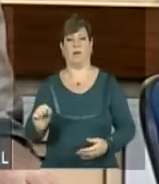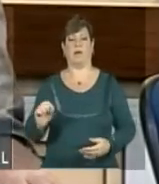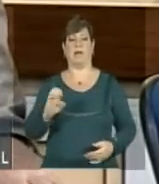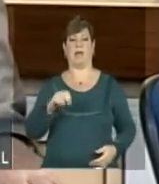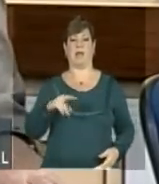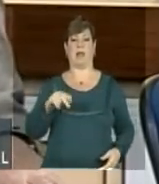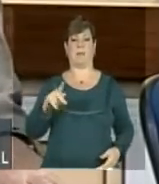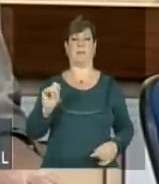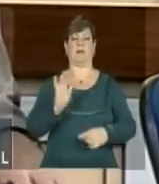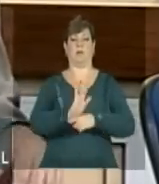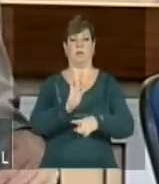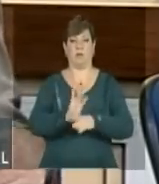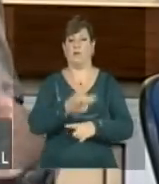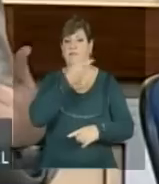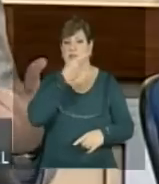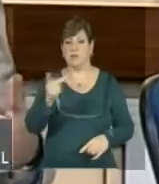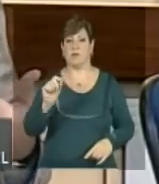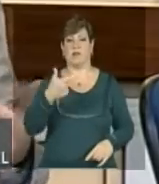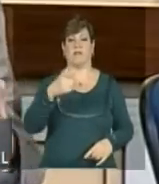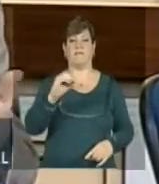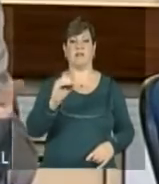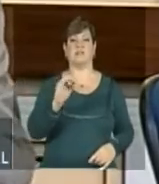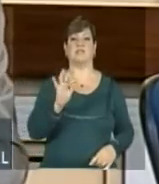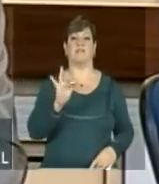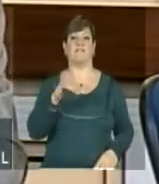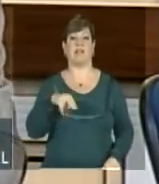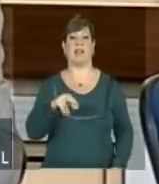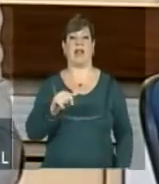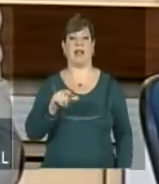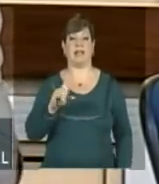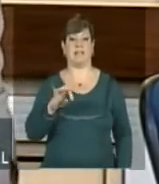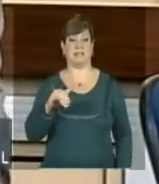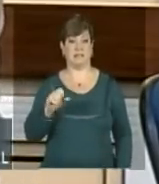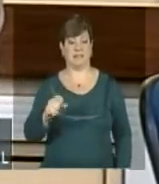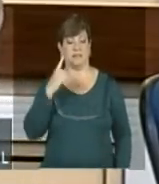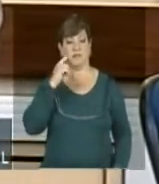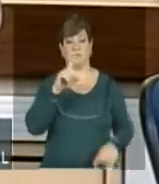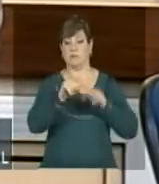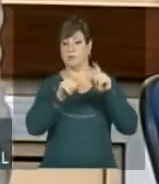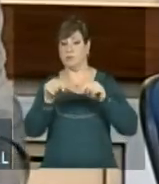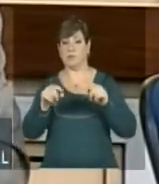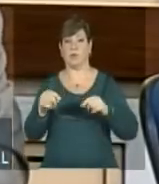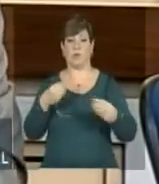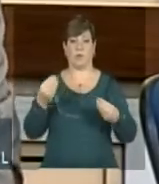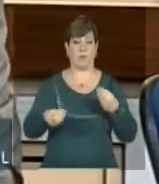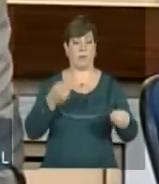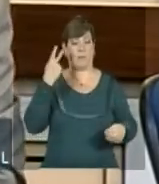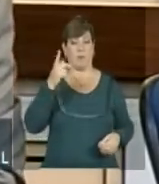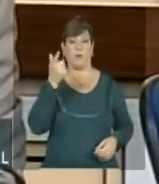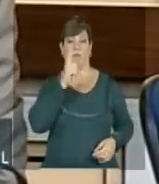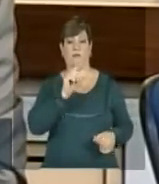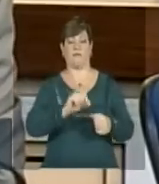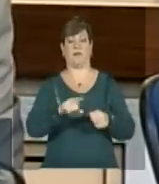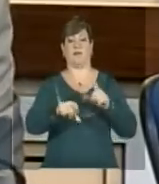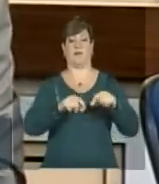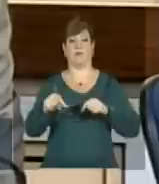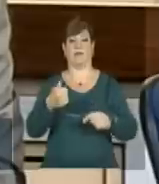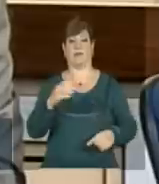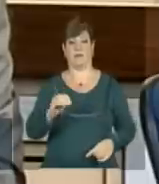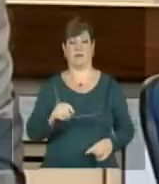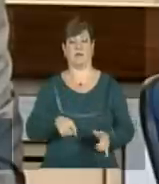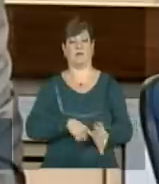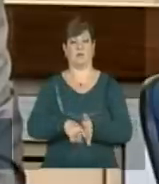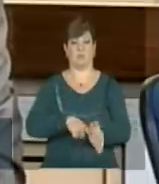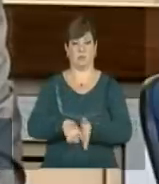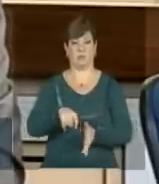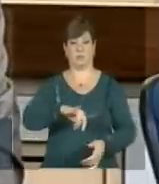20 finalistas do concurso e estabeleceu elementos e informações e subsídios para o trabalho do comitê